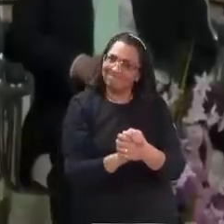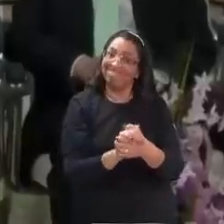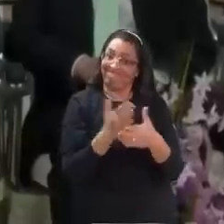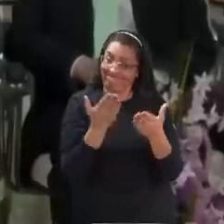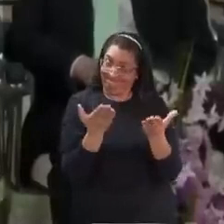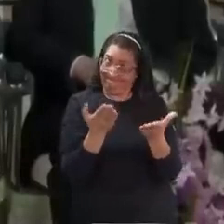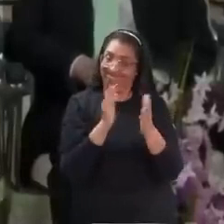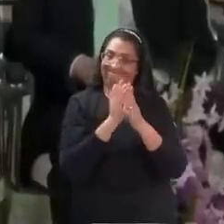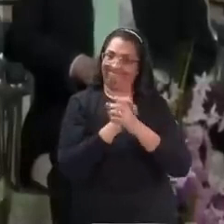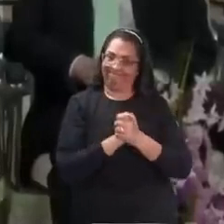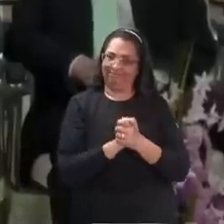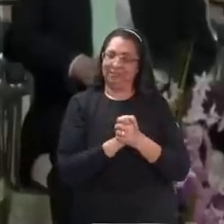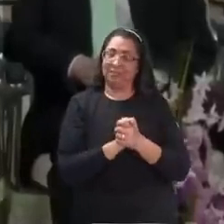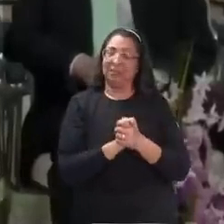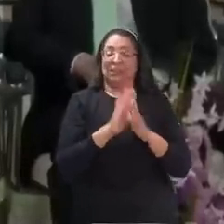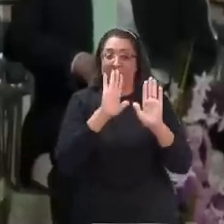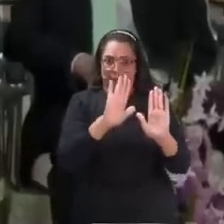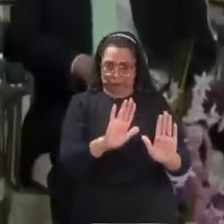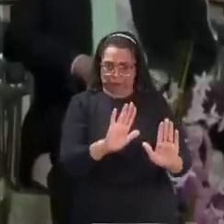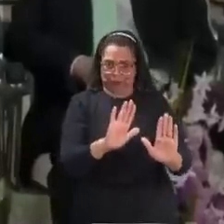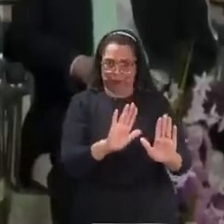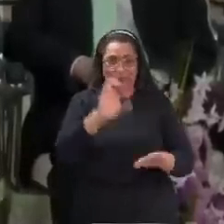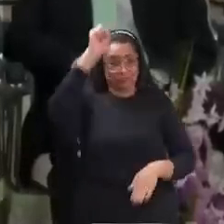Agora Isaac